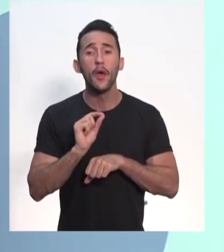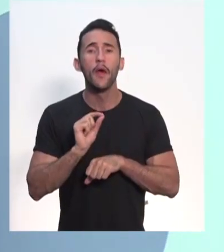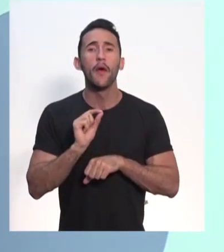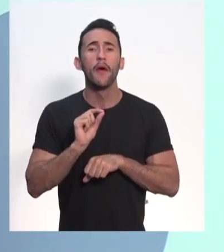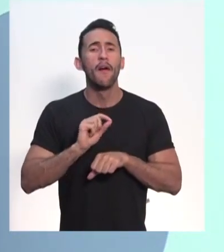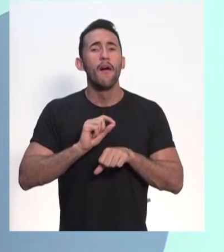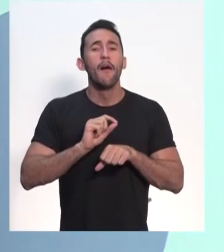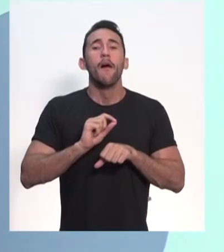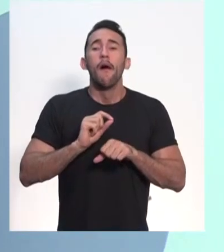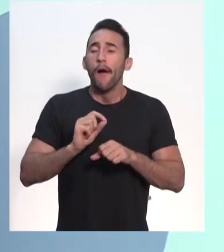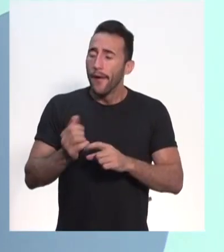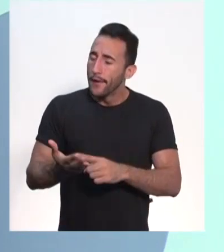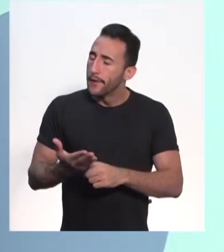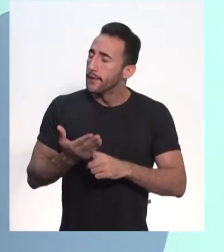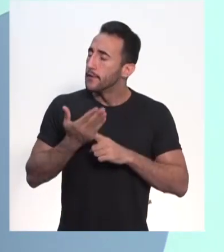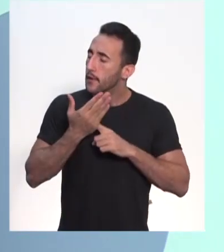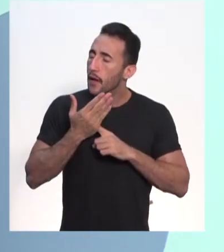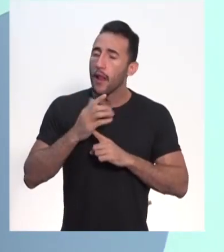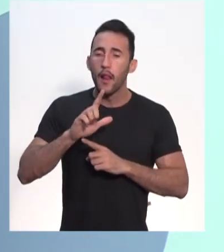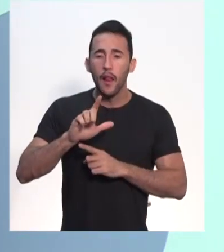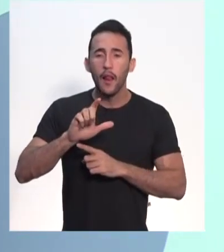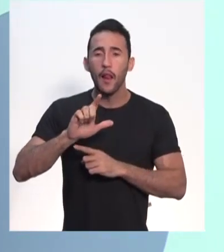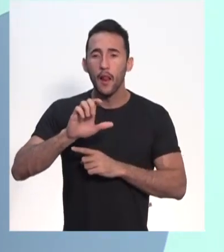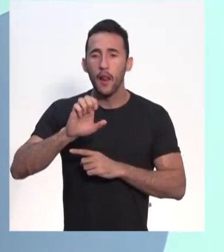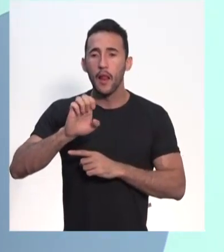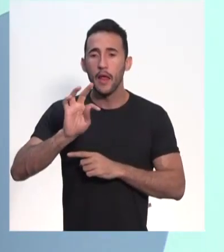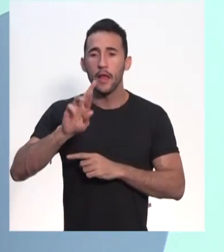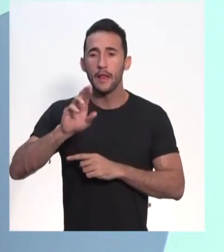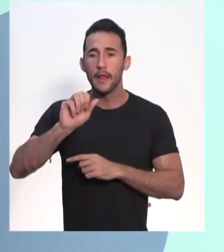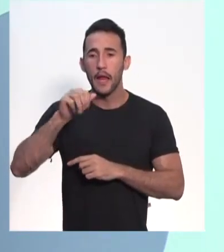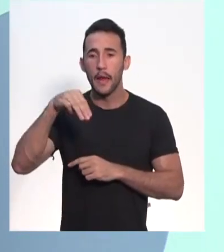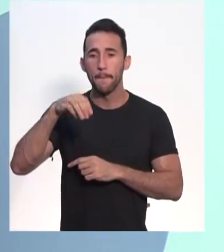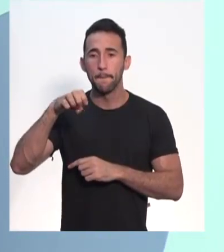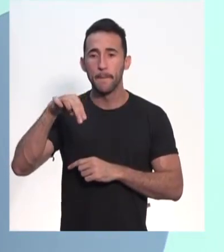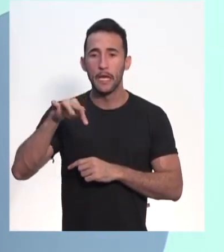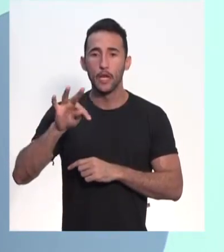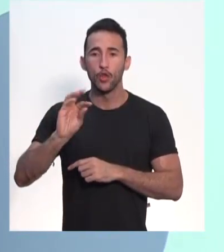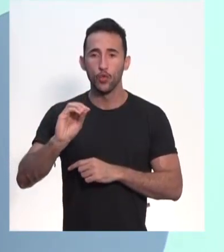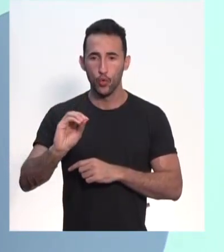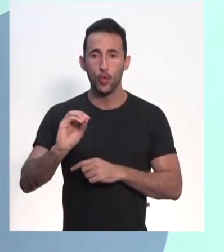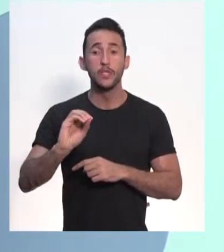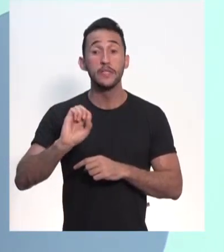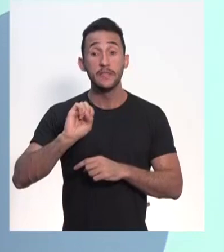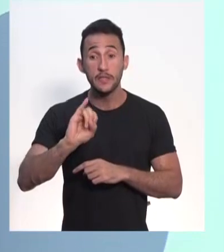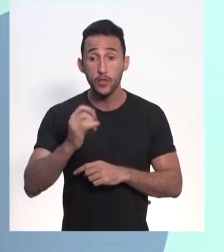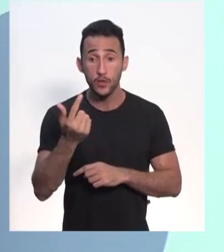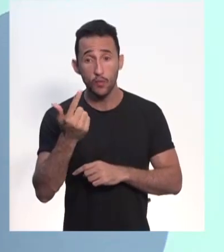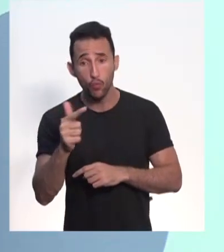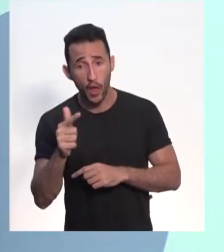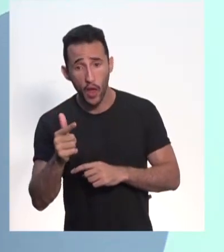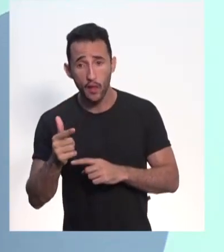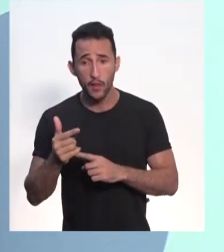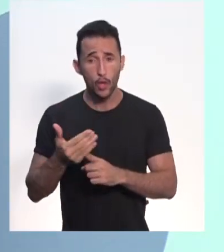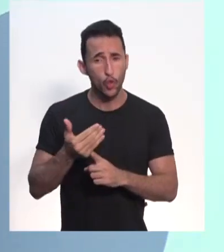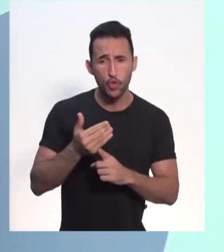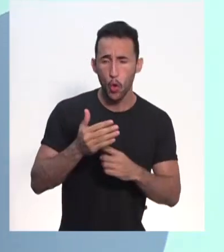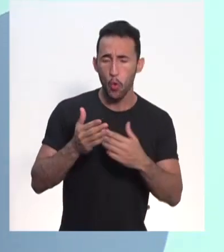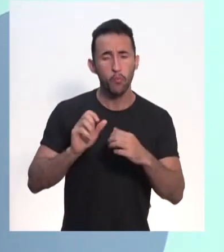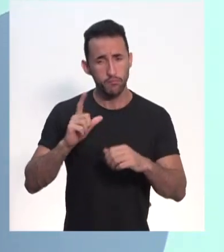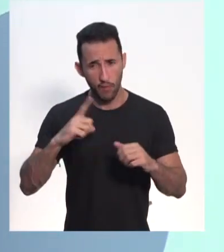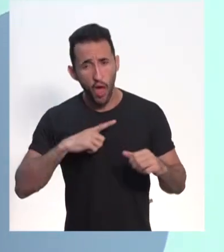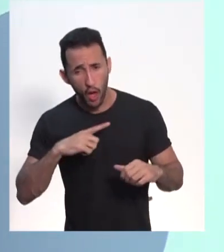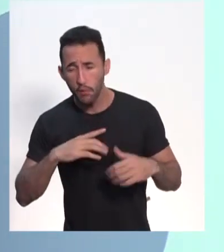reconhecimento da língua, reconhecimento da estrutura da língua, da estrutura do texto para